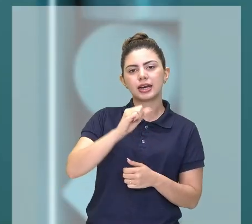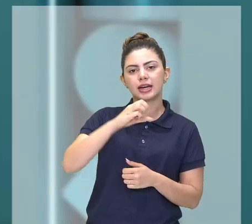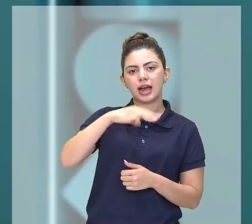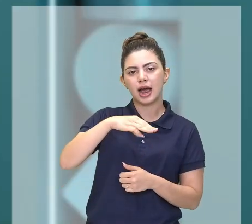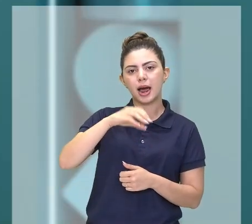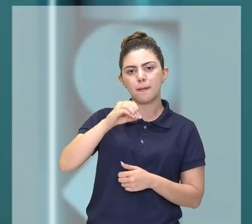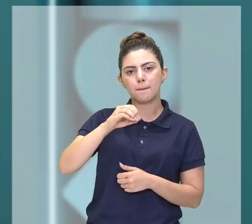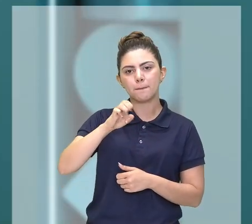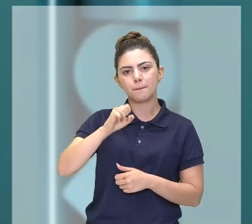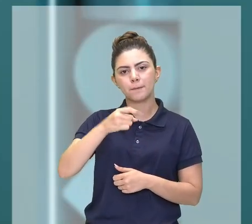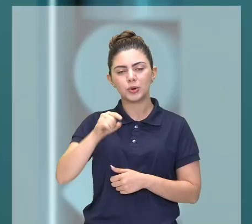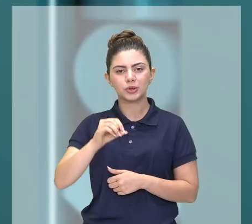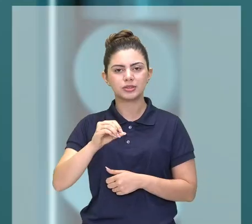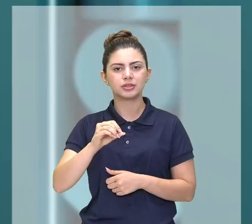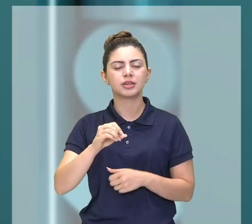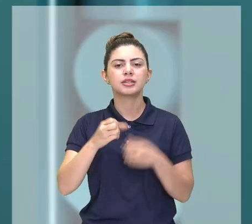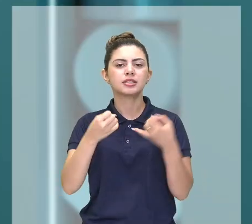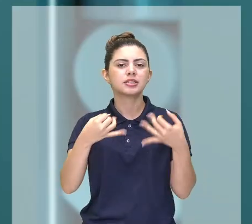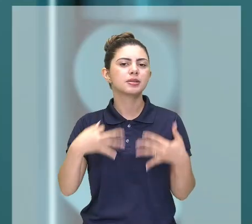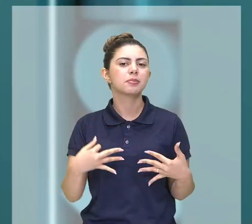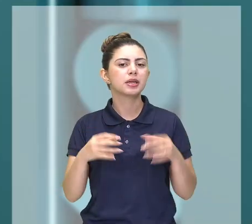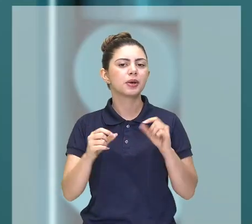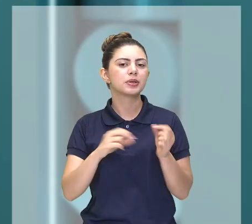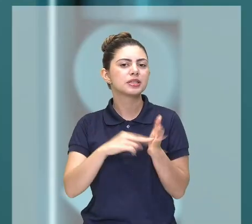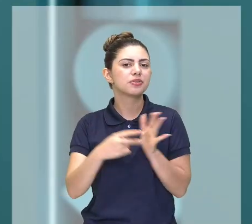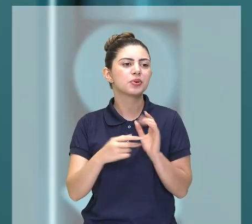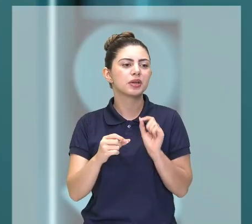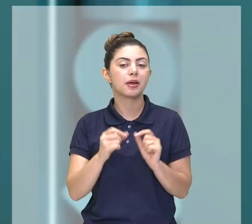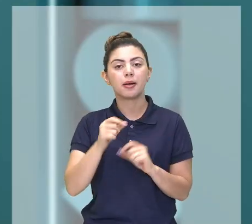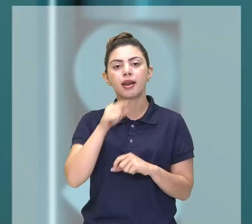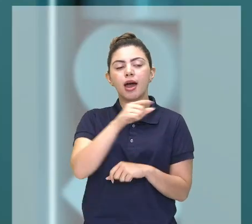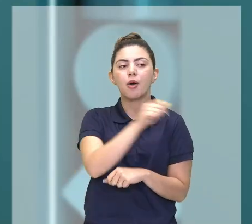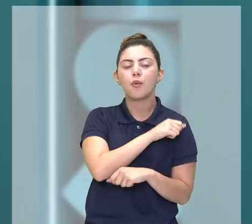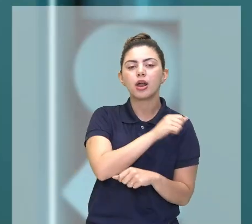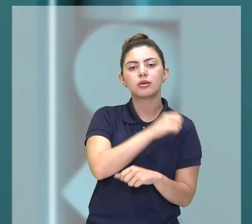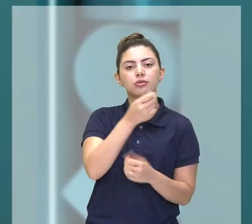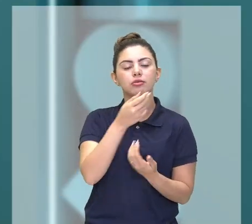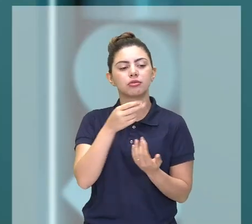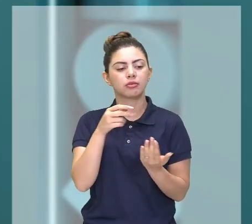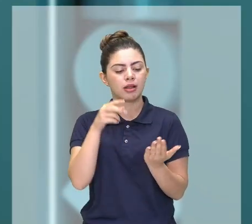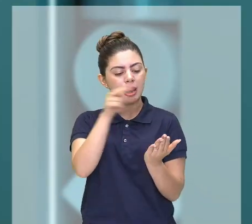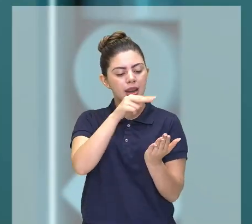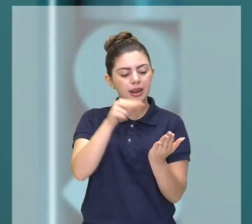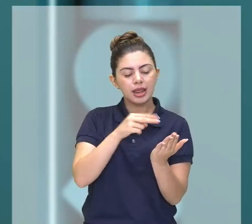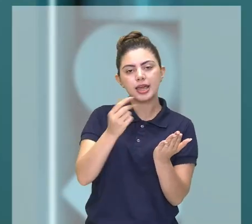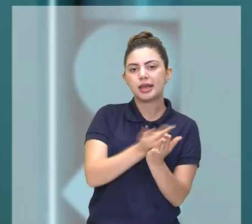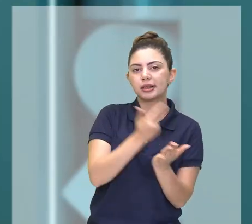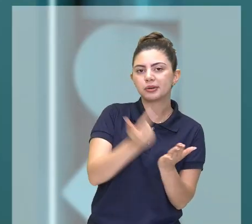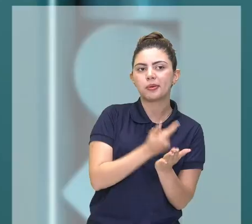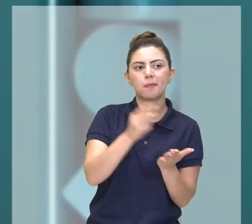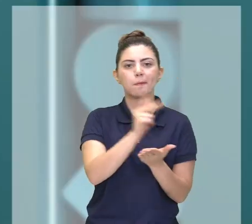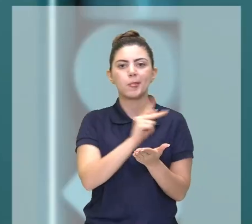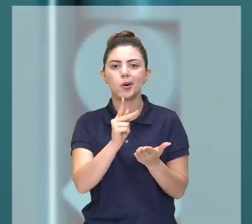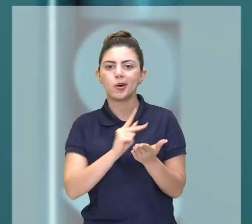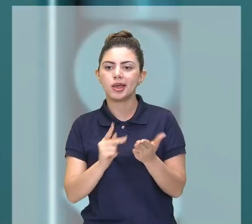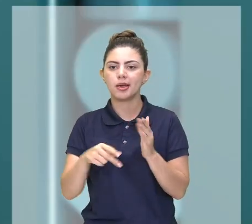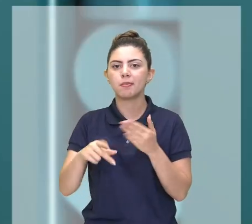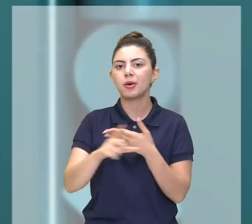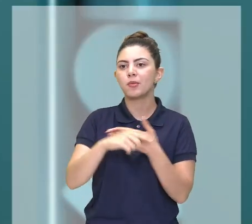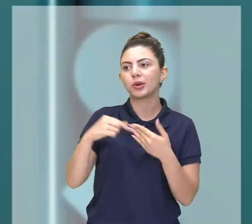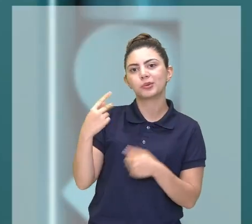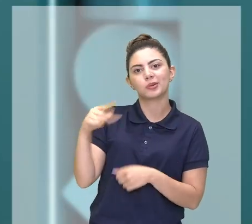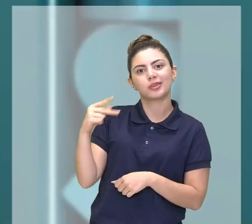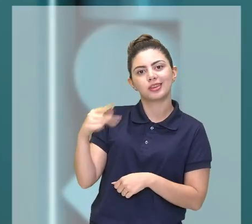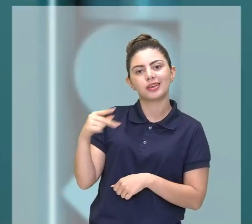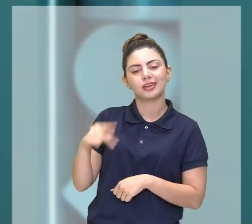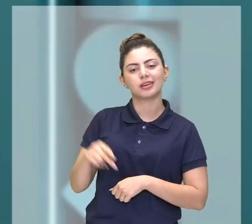sentido denotativo, que o aluno lê as obras, né, os poemas de Camões, ou